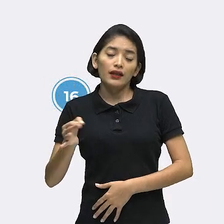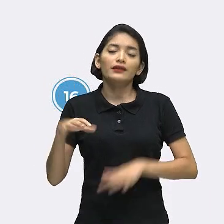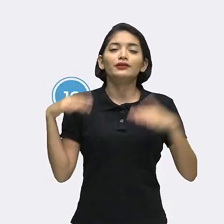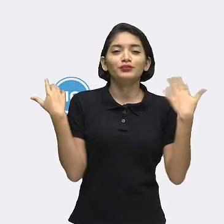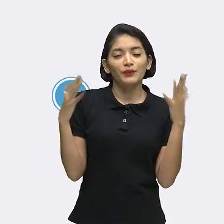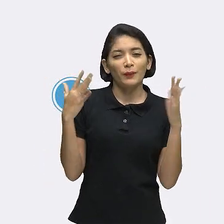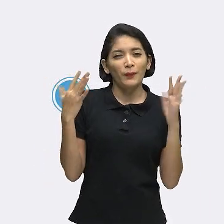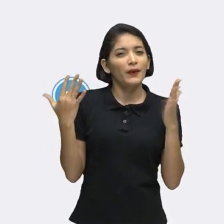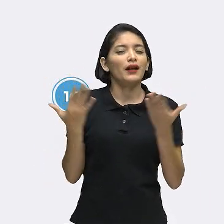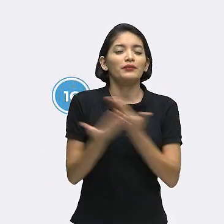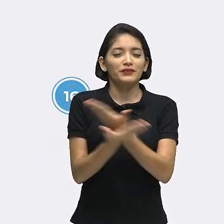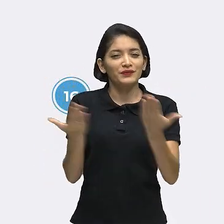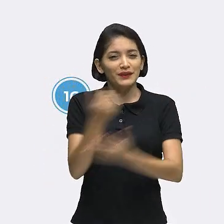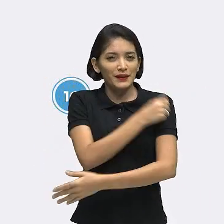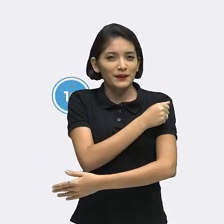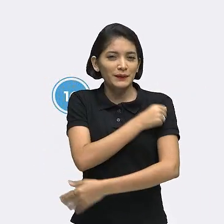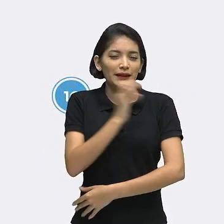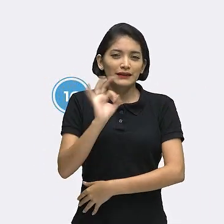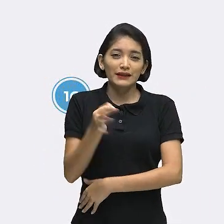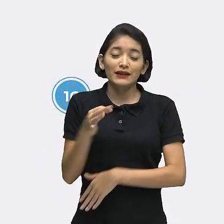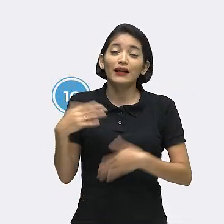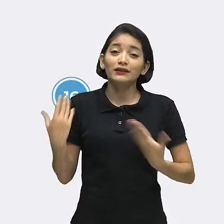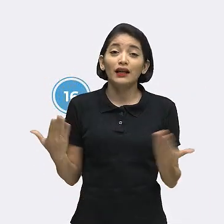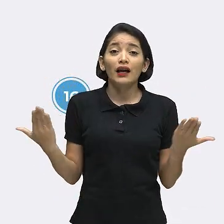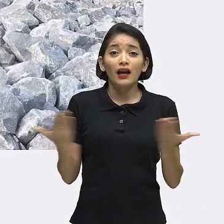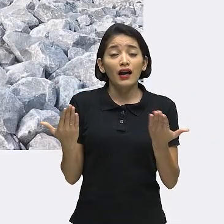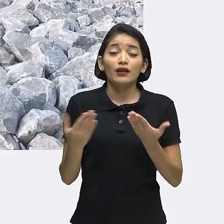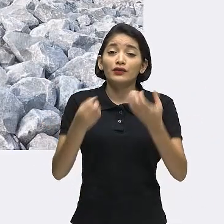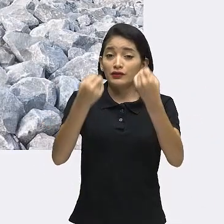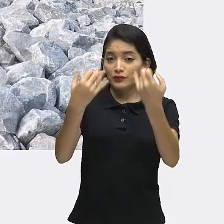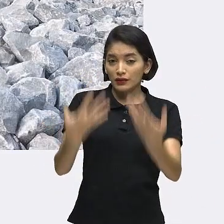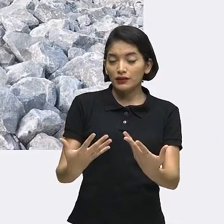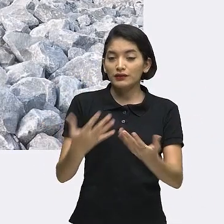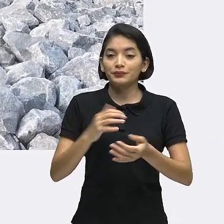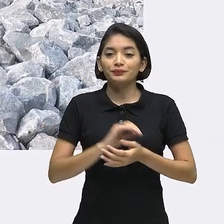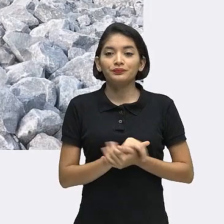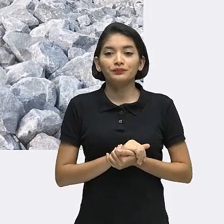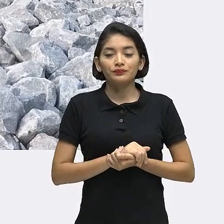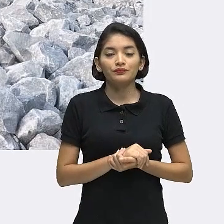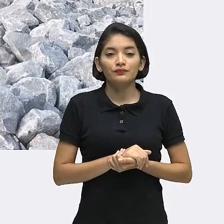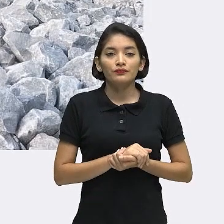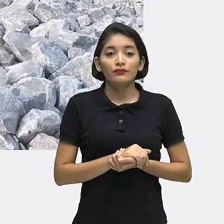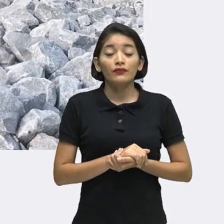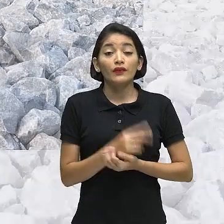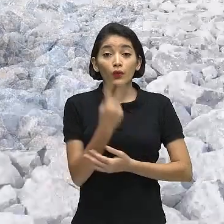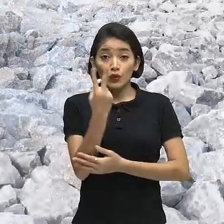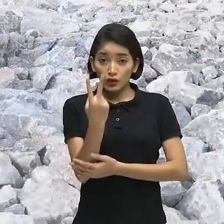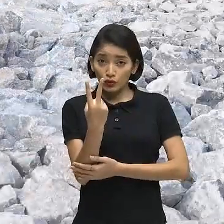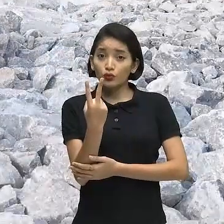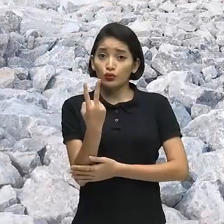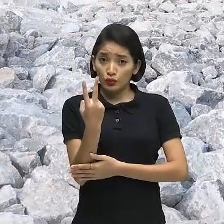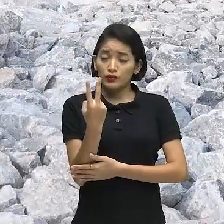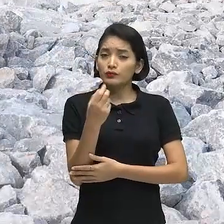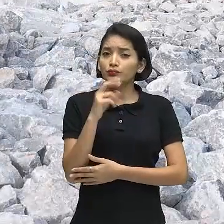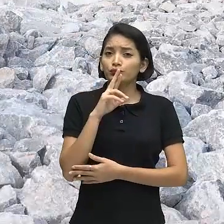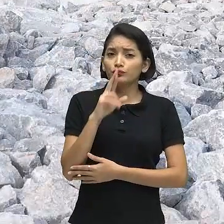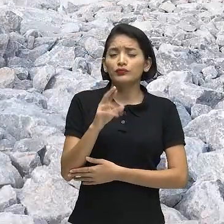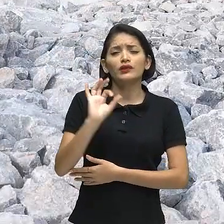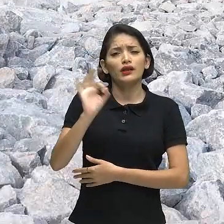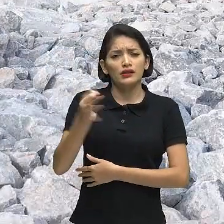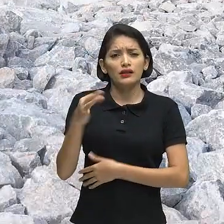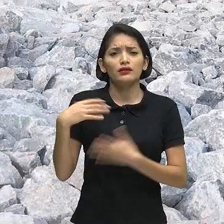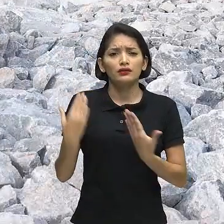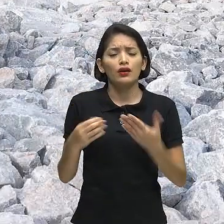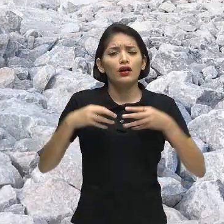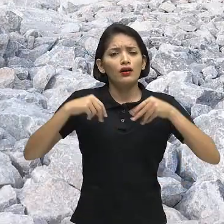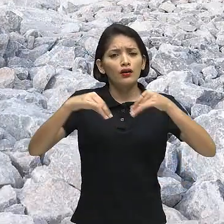aos nossos alunos que acertaram e vamos ao nosso comentário. As duas questões estão corretas, né? O solo calcário